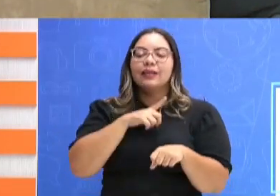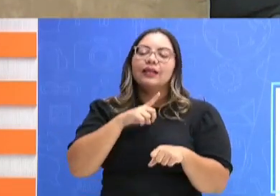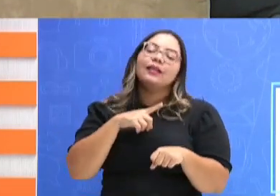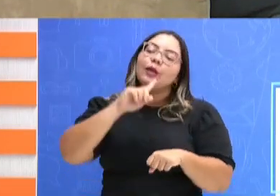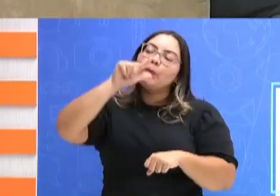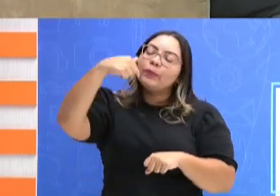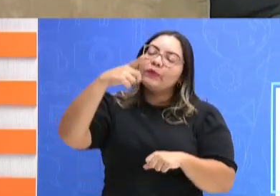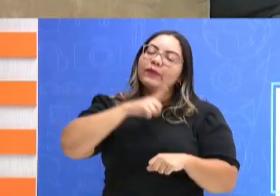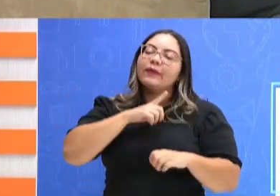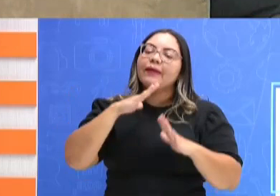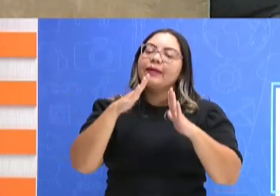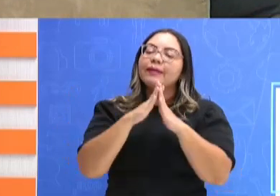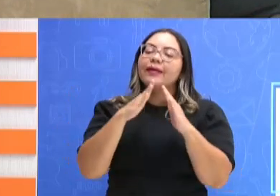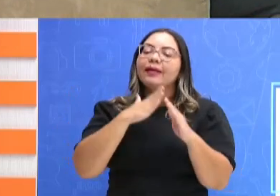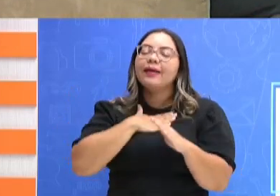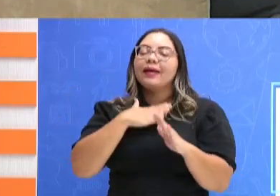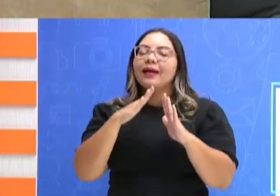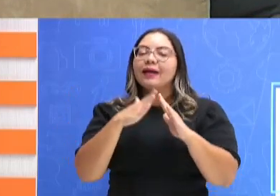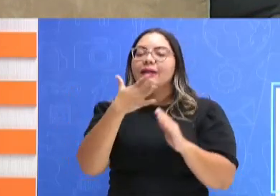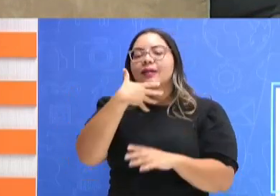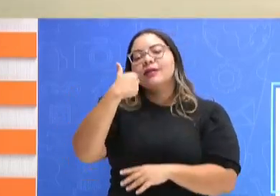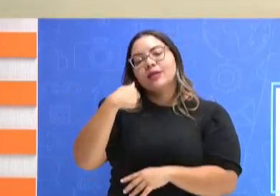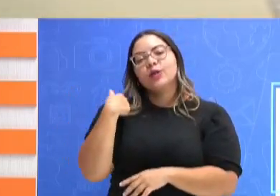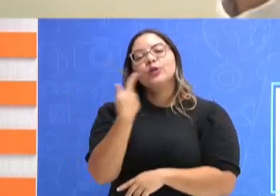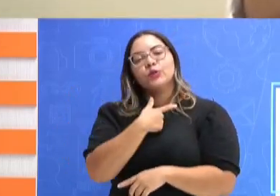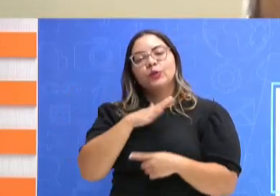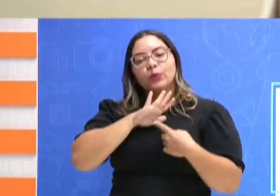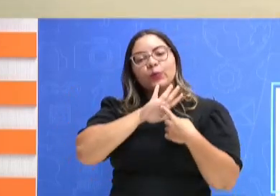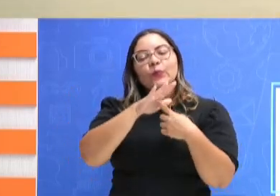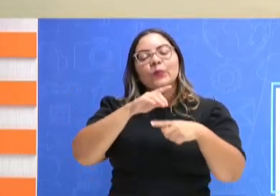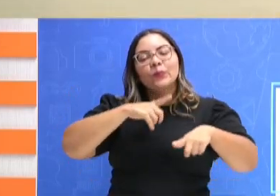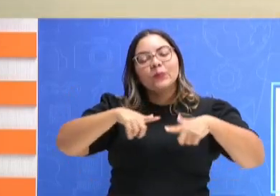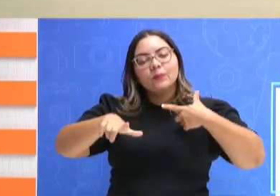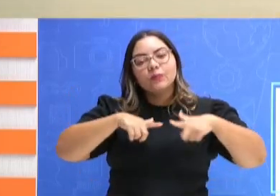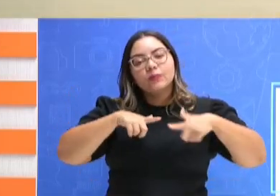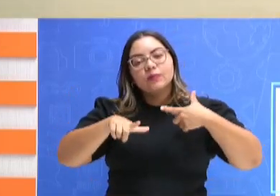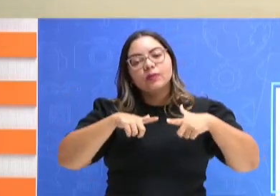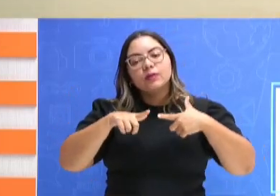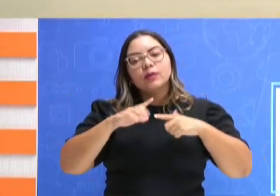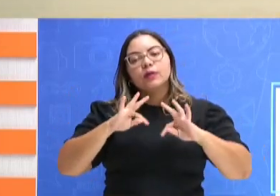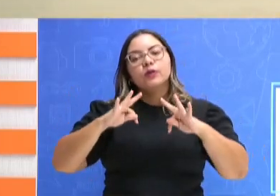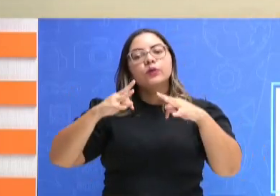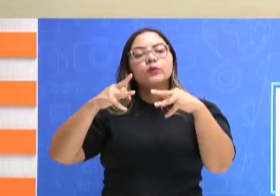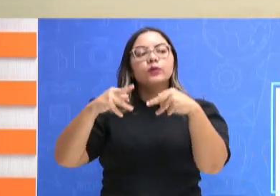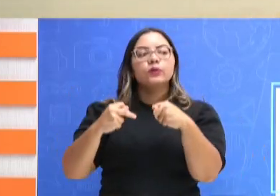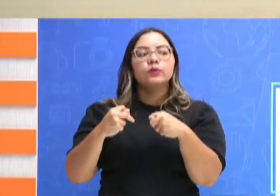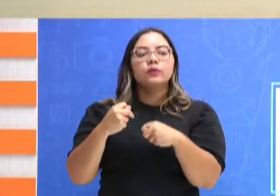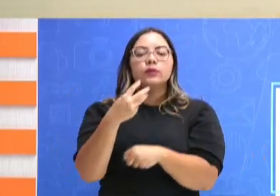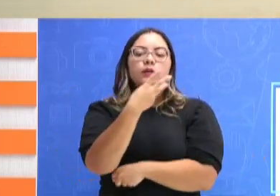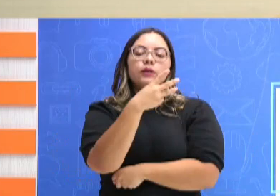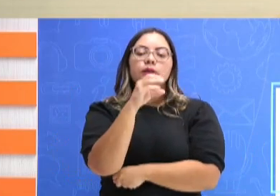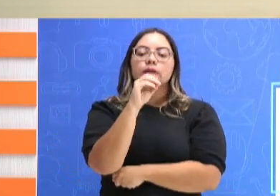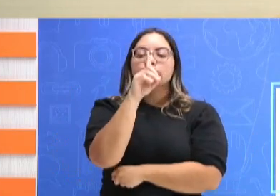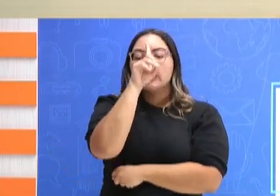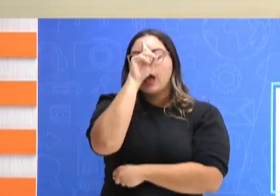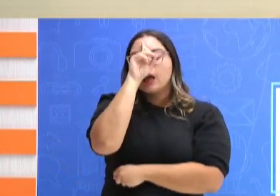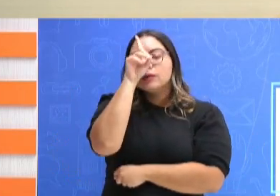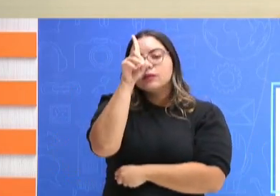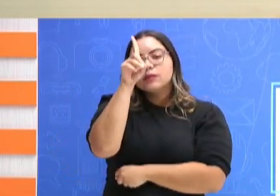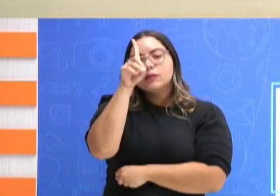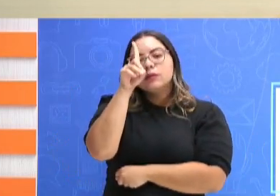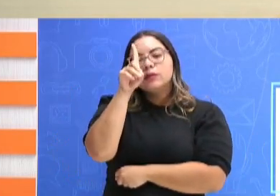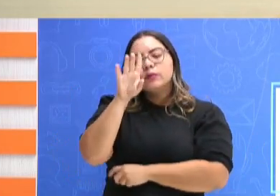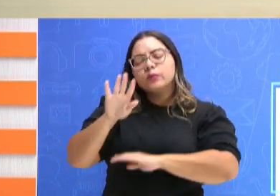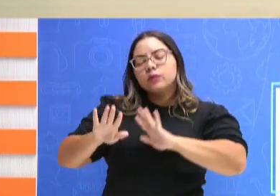mais cartão recursos. Aí pro pessoal. Isso mostra que a gente está trabalhando num todo, e tudo aquilo que eu passei esses 30 dias cuidando,